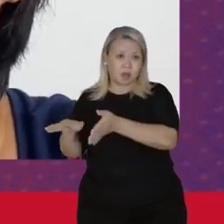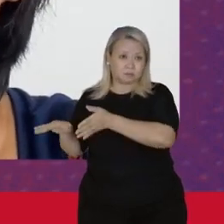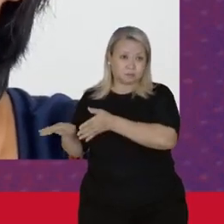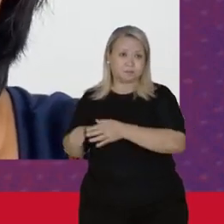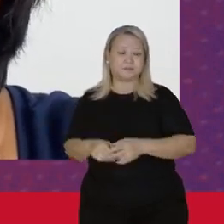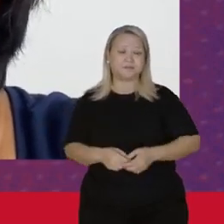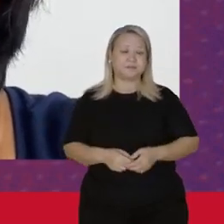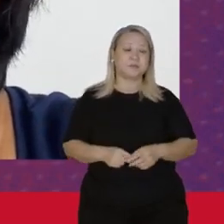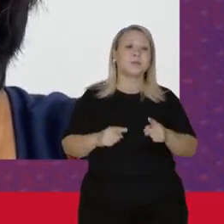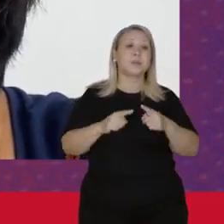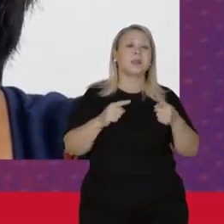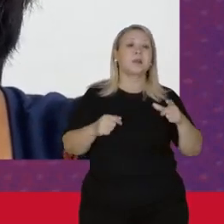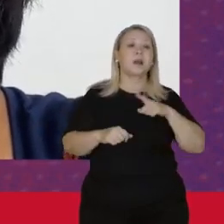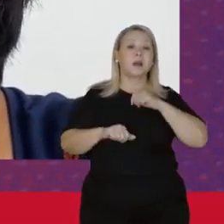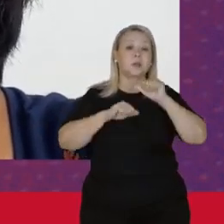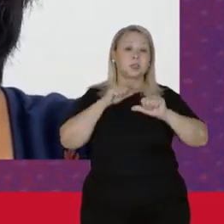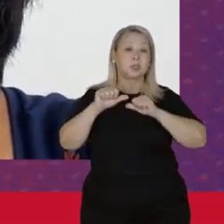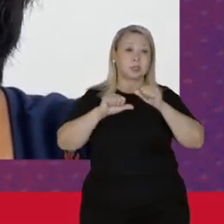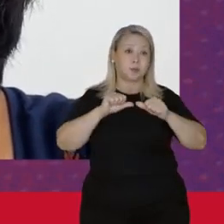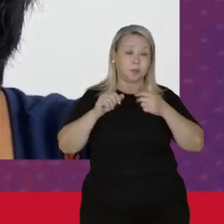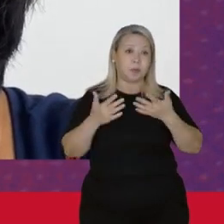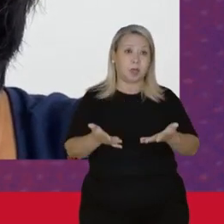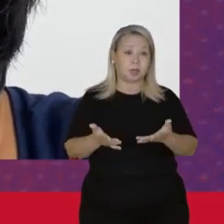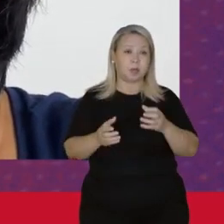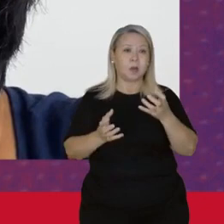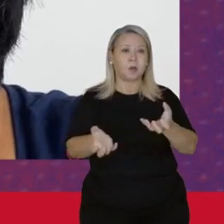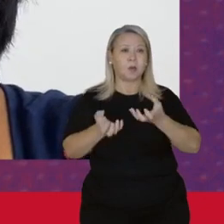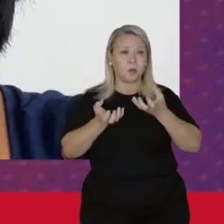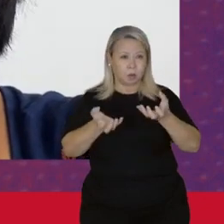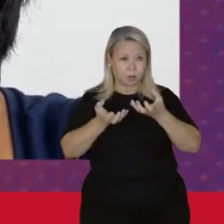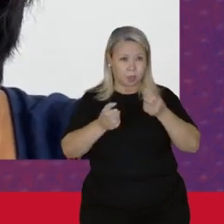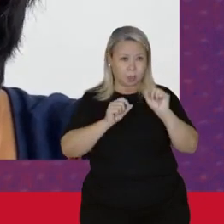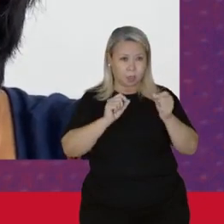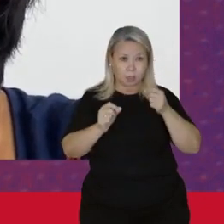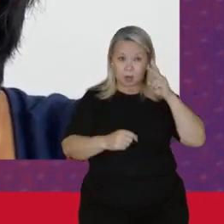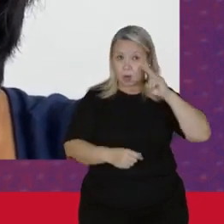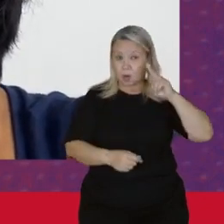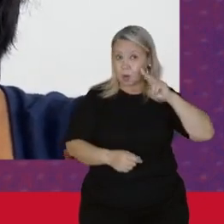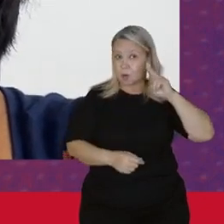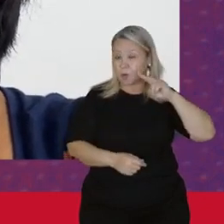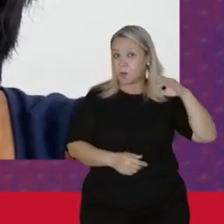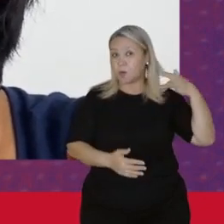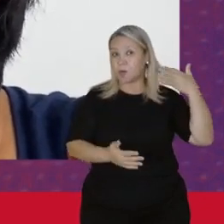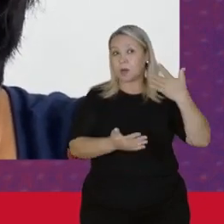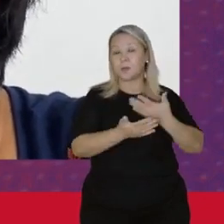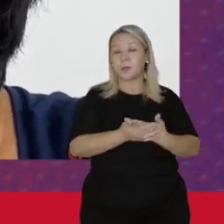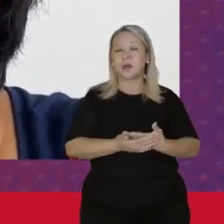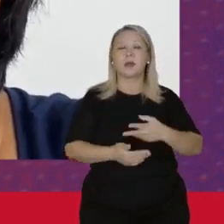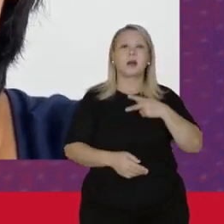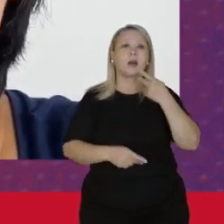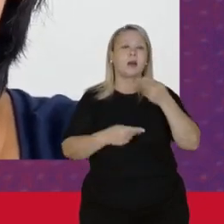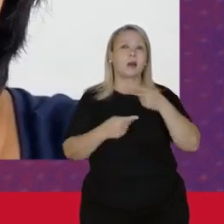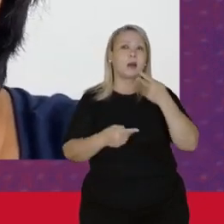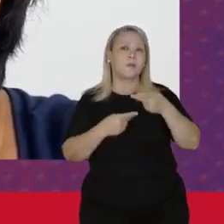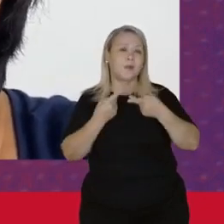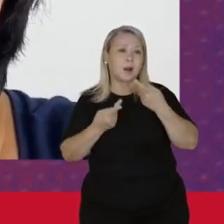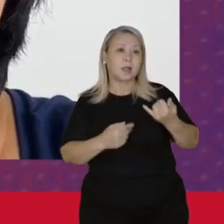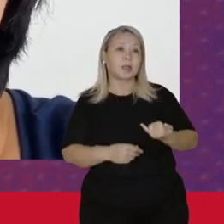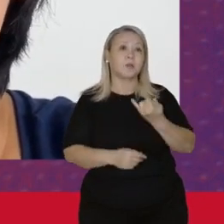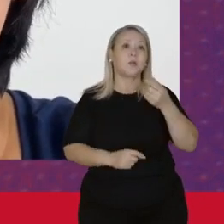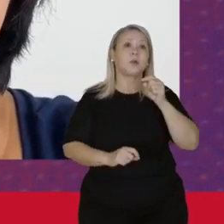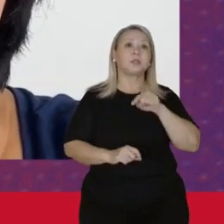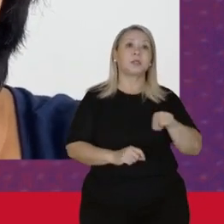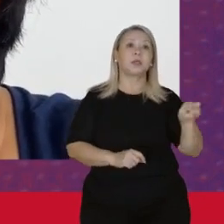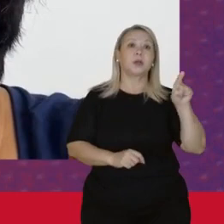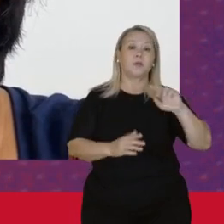tem mudado. Então, eu queria relembrar, né, e pontuar a importância que foi